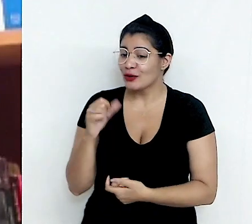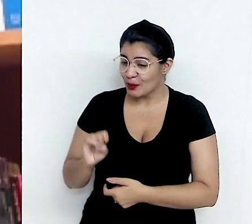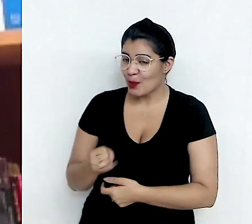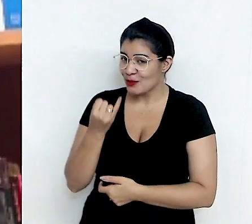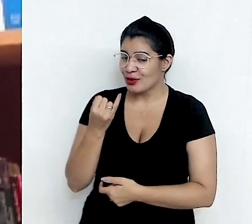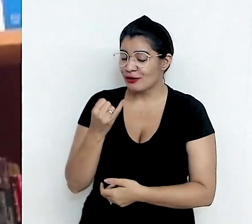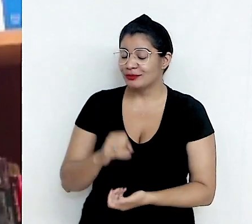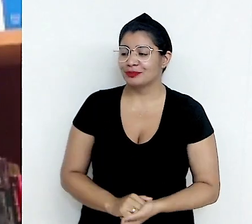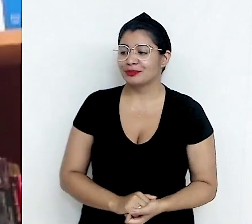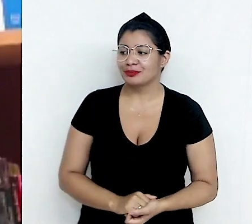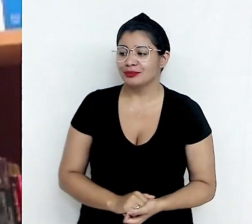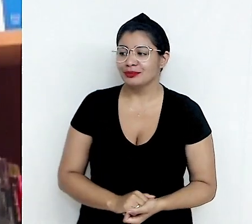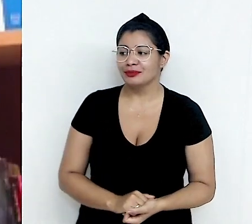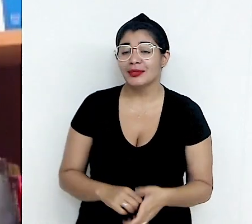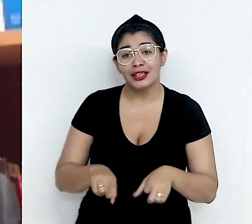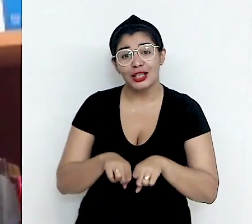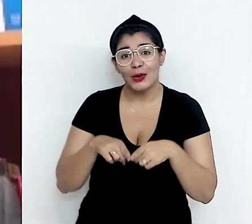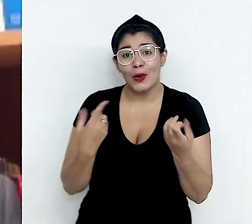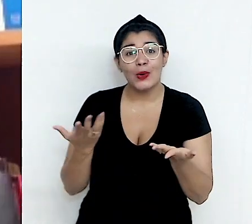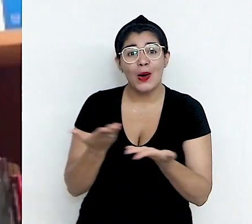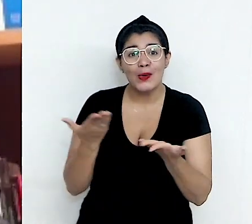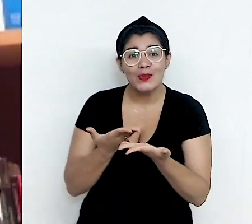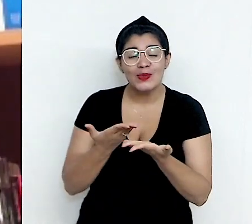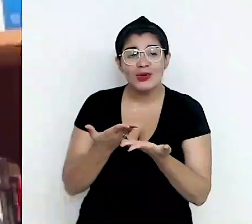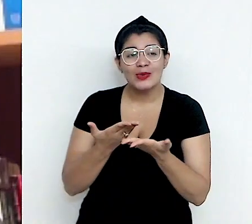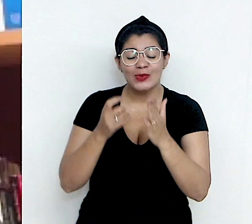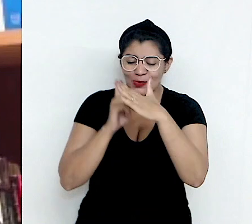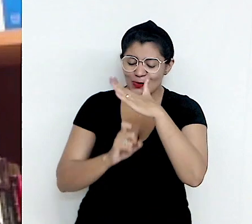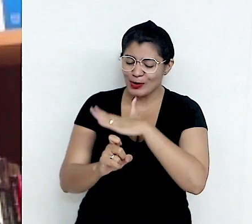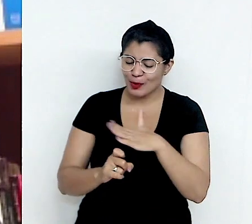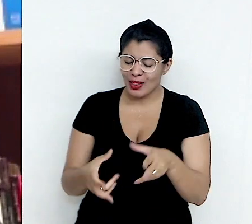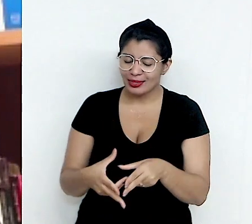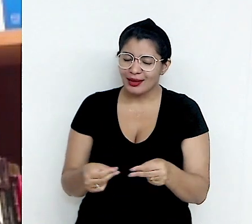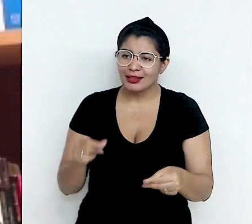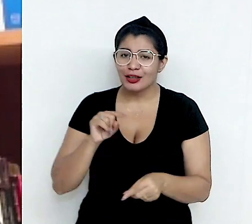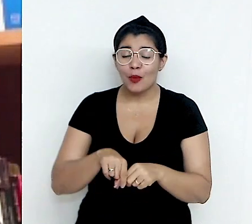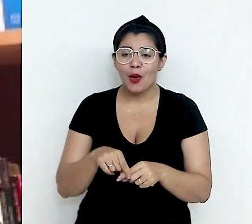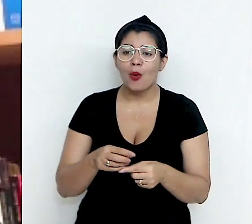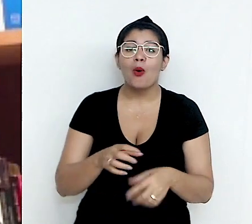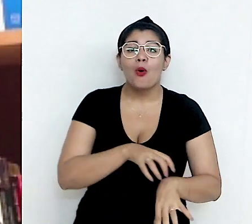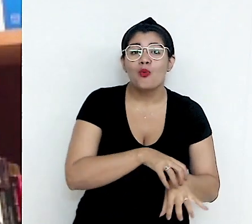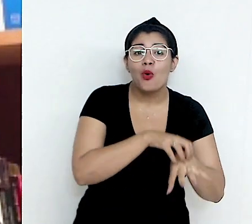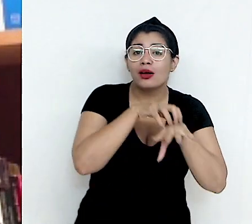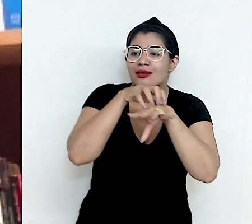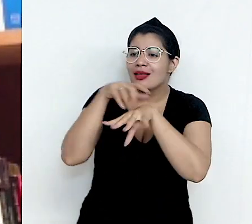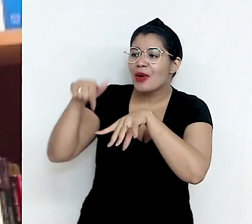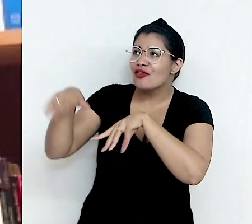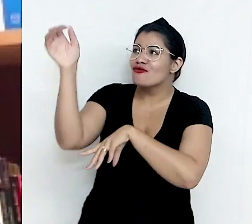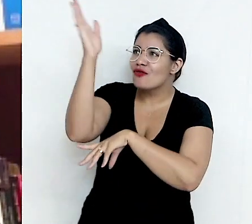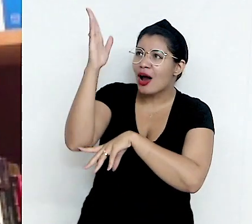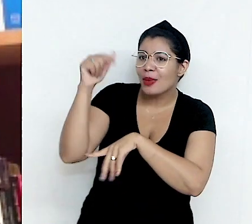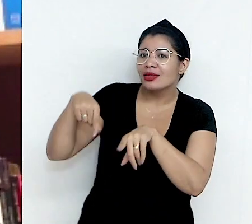aproveitar então agora o investimento japonês Às vezes tem como objetivo exportados do Brasil